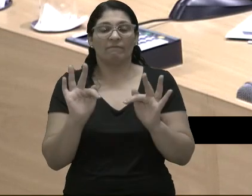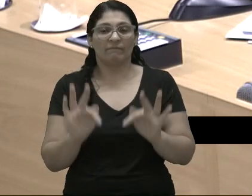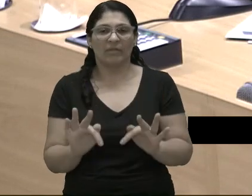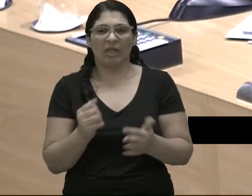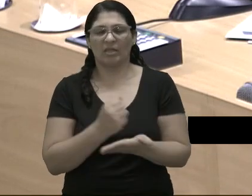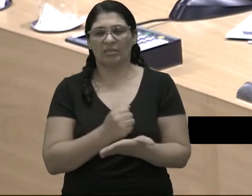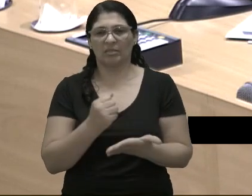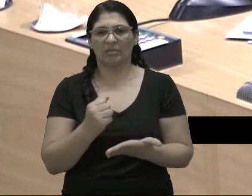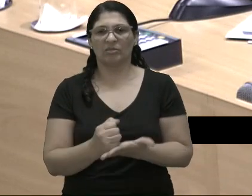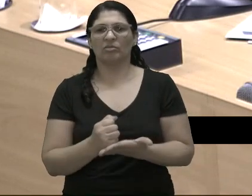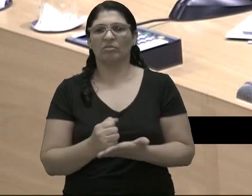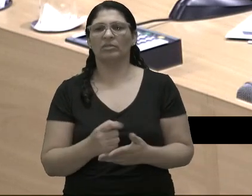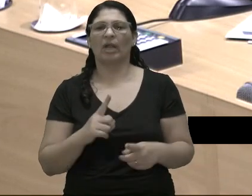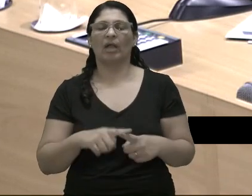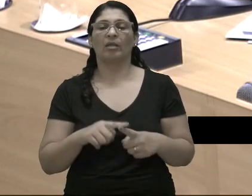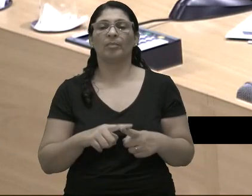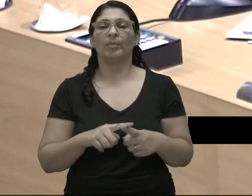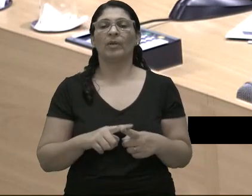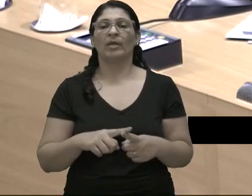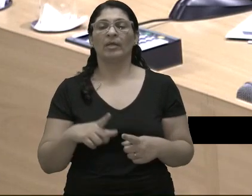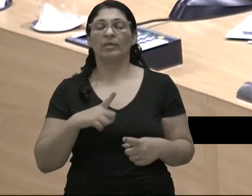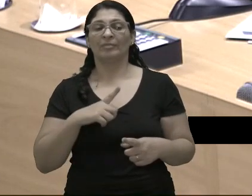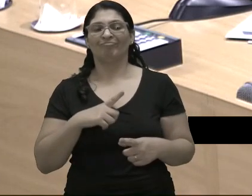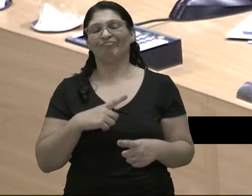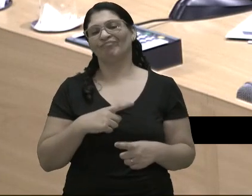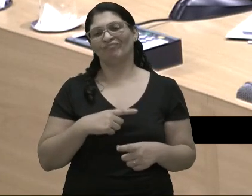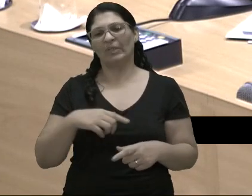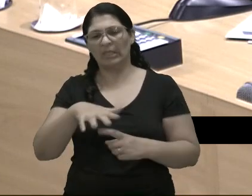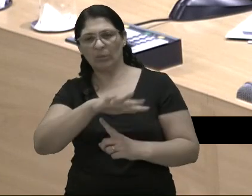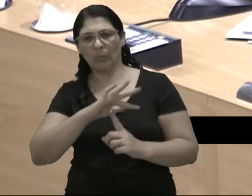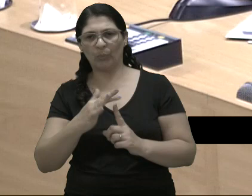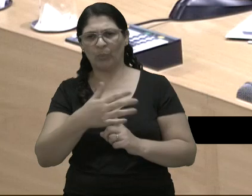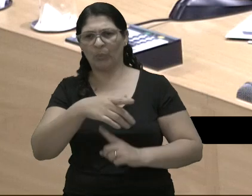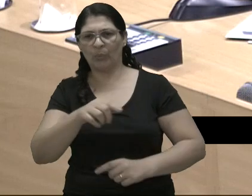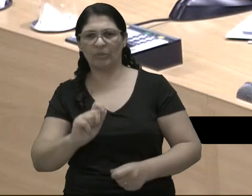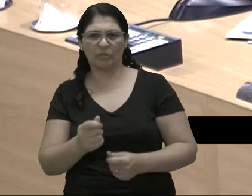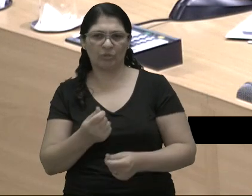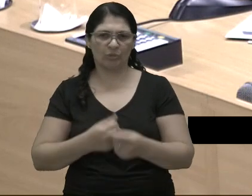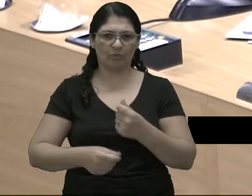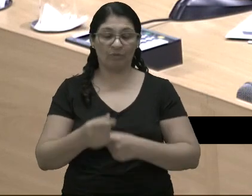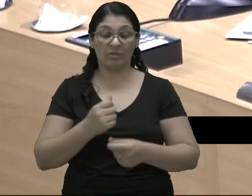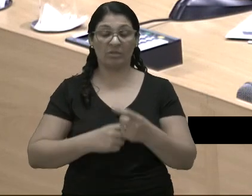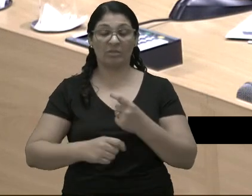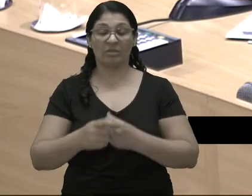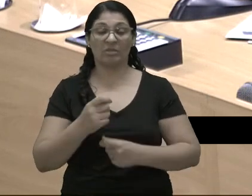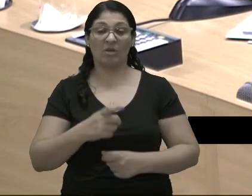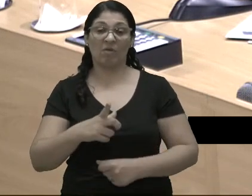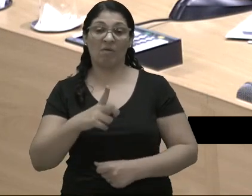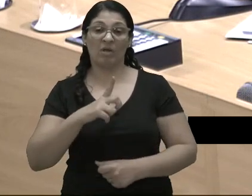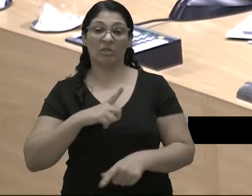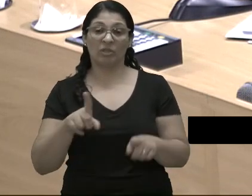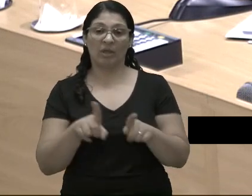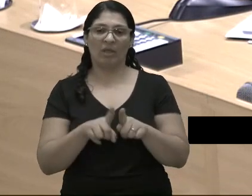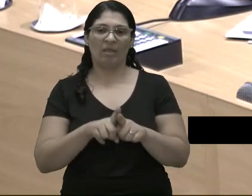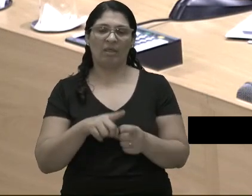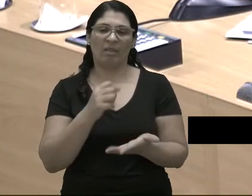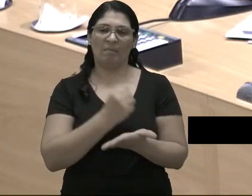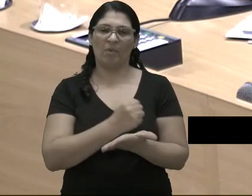a gente, além da questão financeira, a gente também tem um contrato, tínhamos um contrato, né, ainda estamos cumprindo, mas já